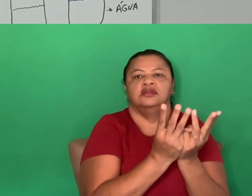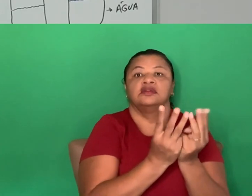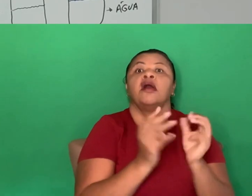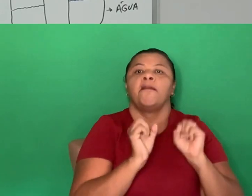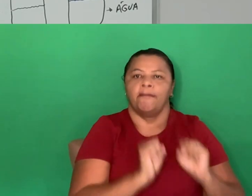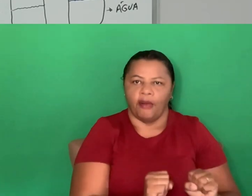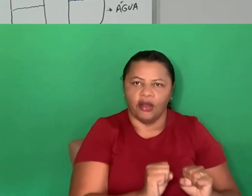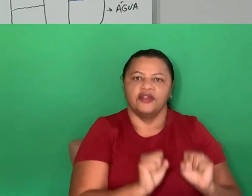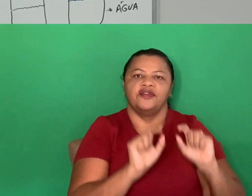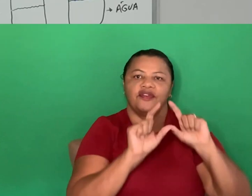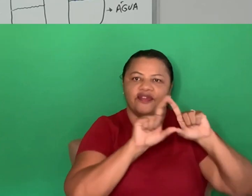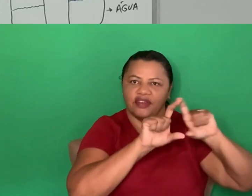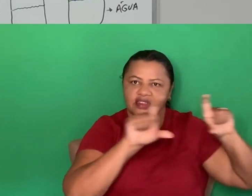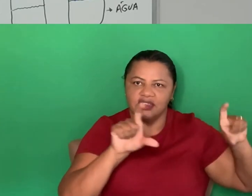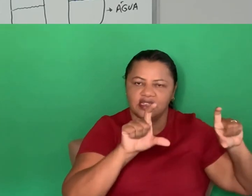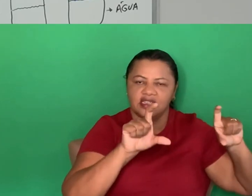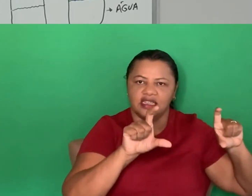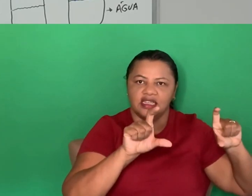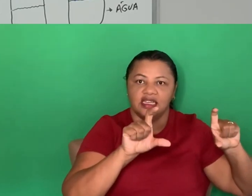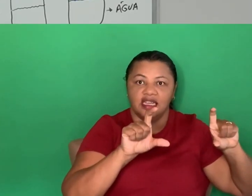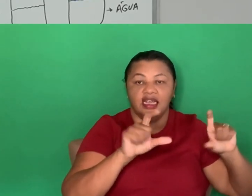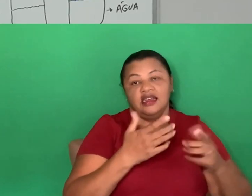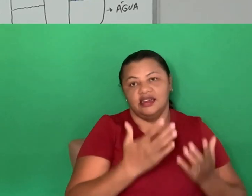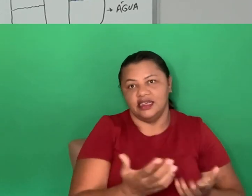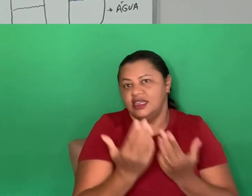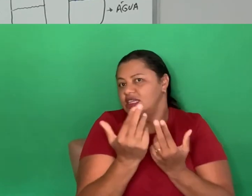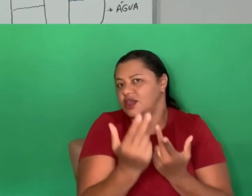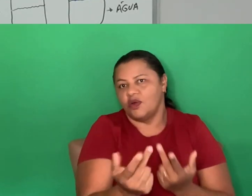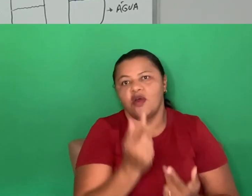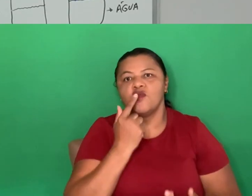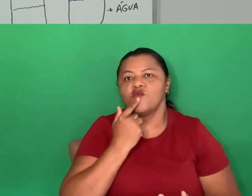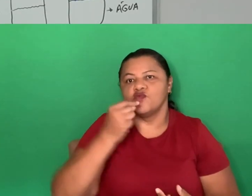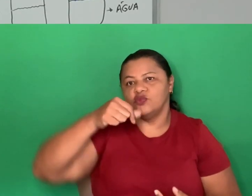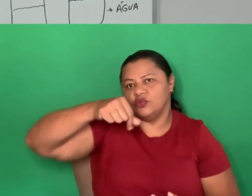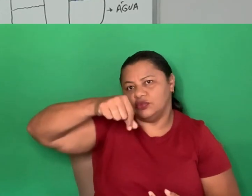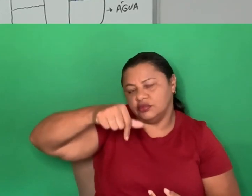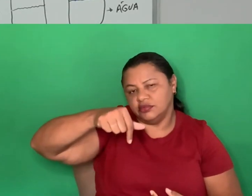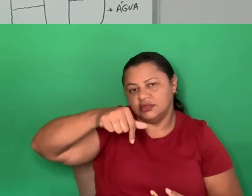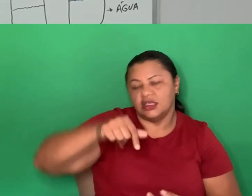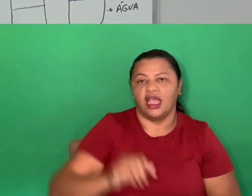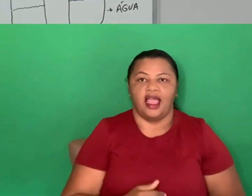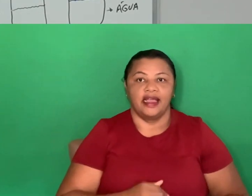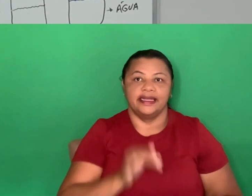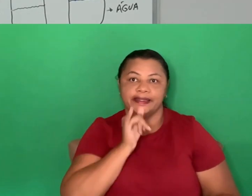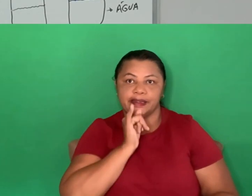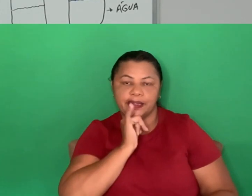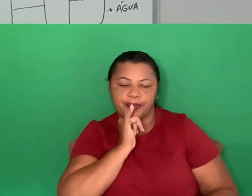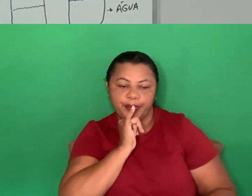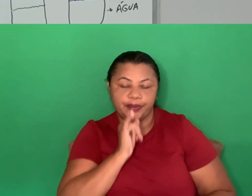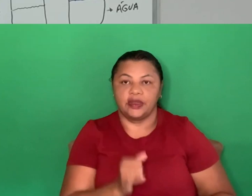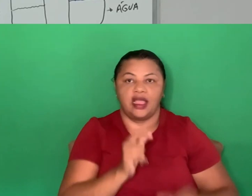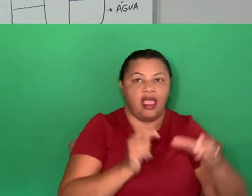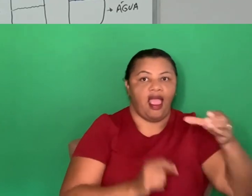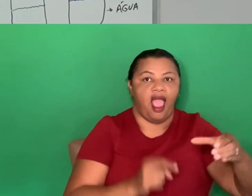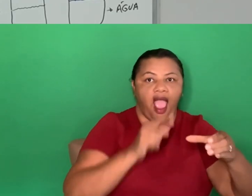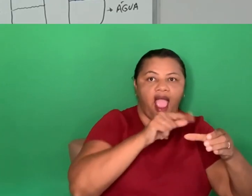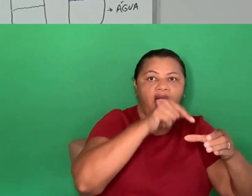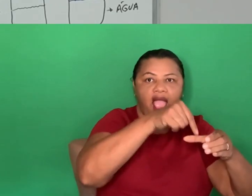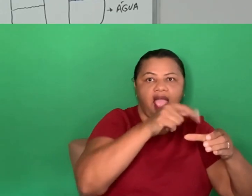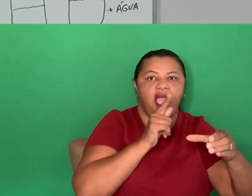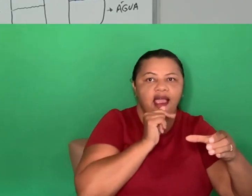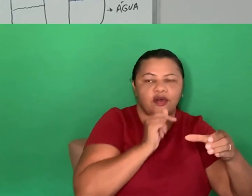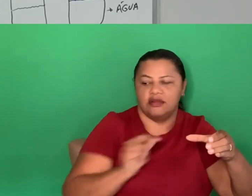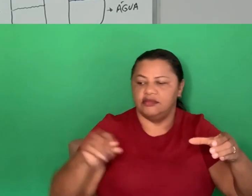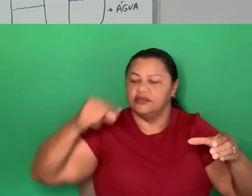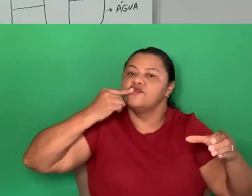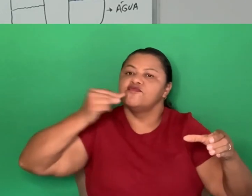eu posso fazer uma fórmula. Idem para o NaCl, para o cloreto de sódio. Agora, misturei água e sal. Qual a fórmula da